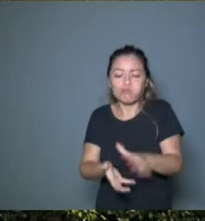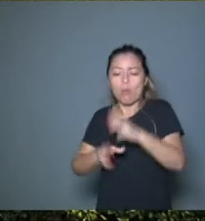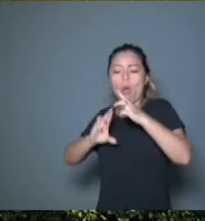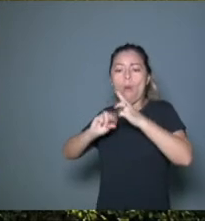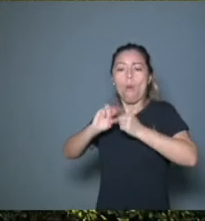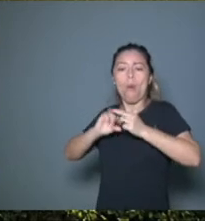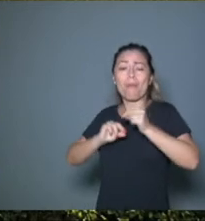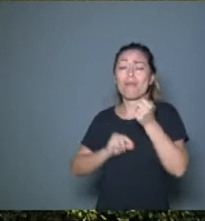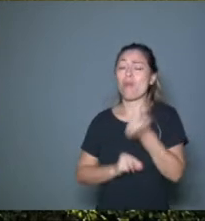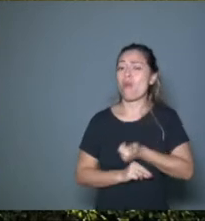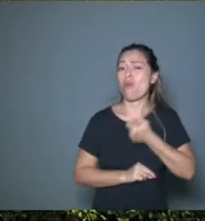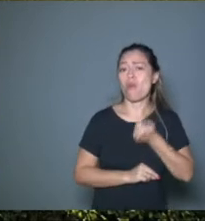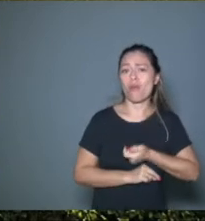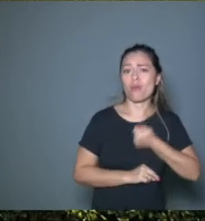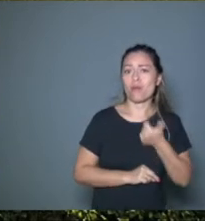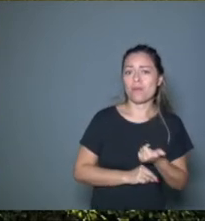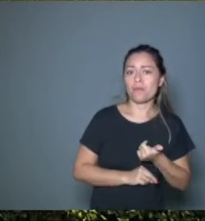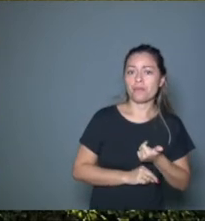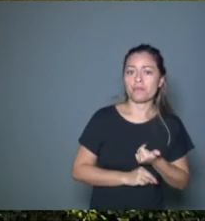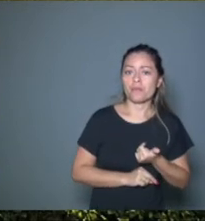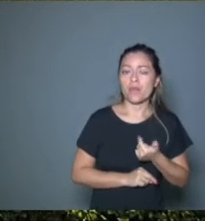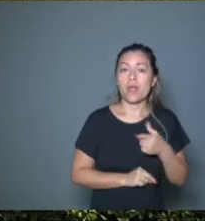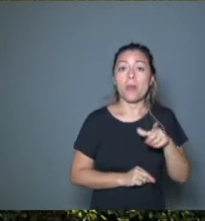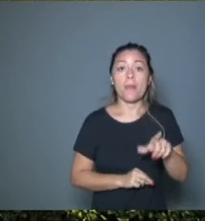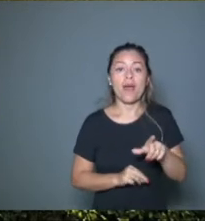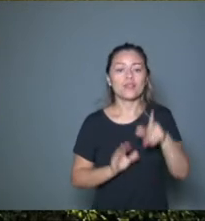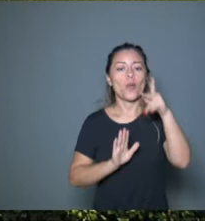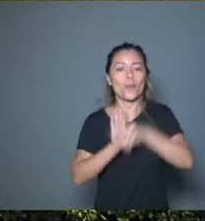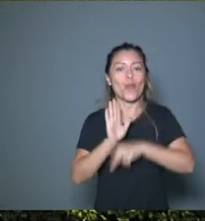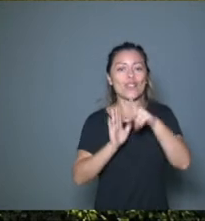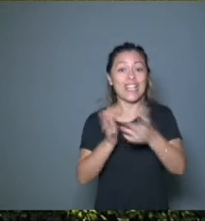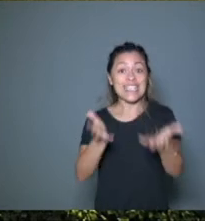no projeto a gente quer chegar a quase 100% de